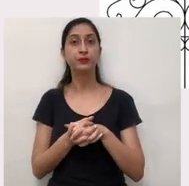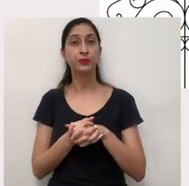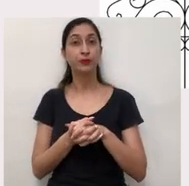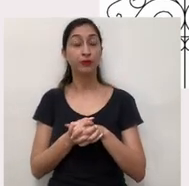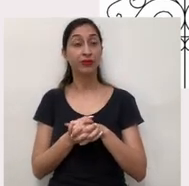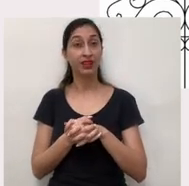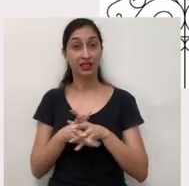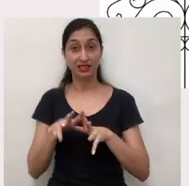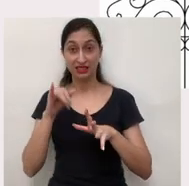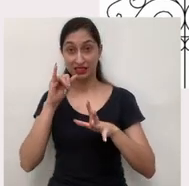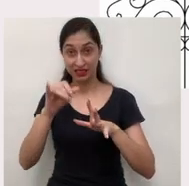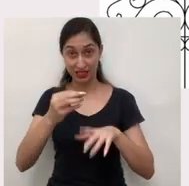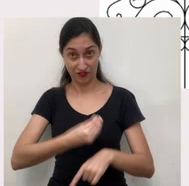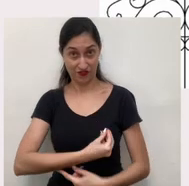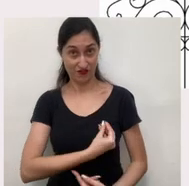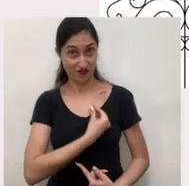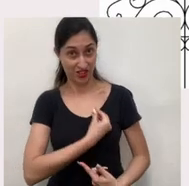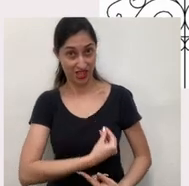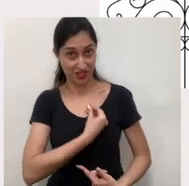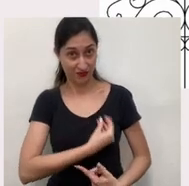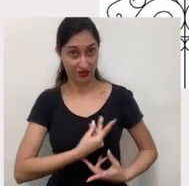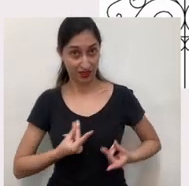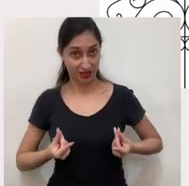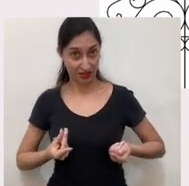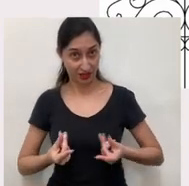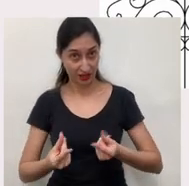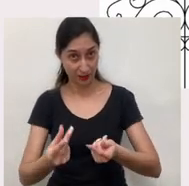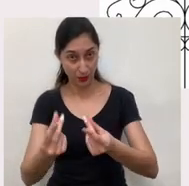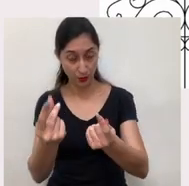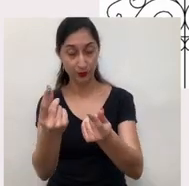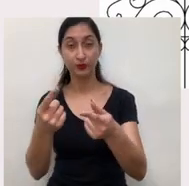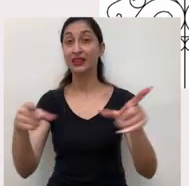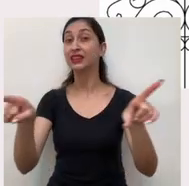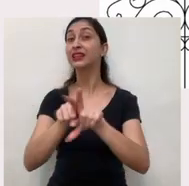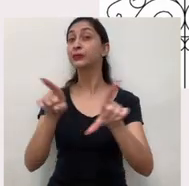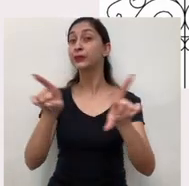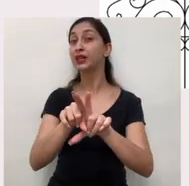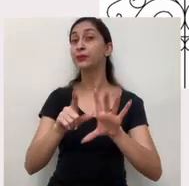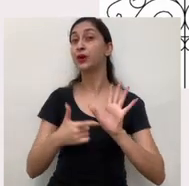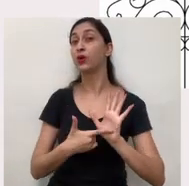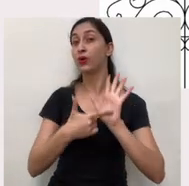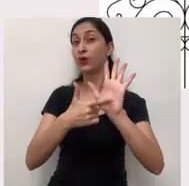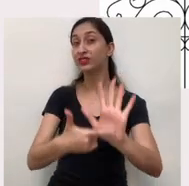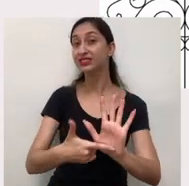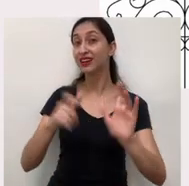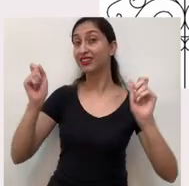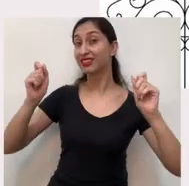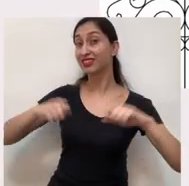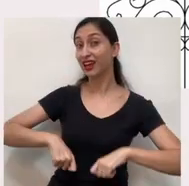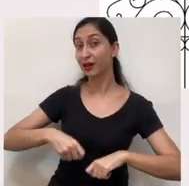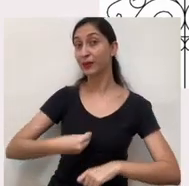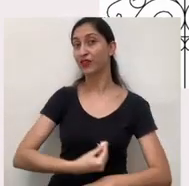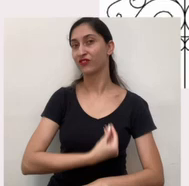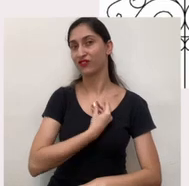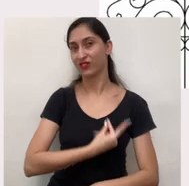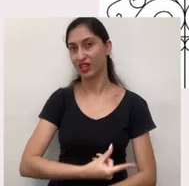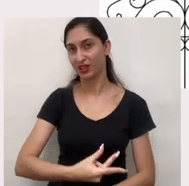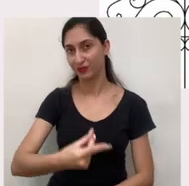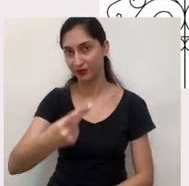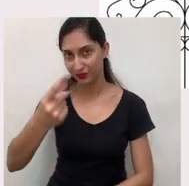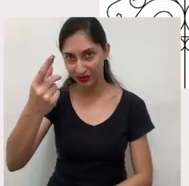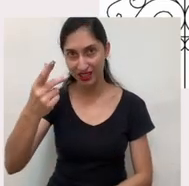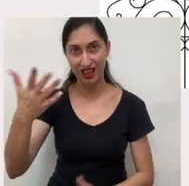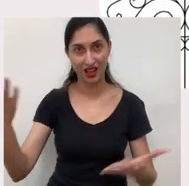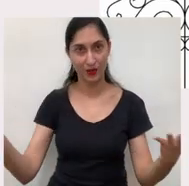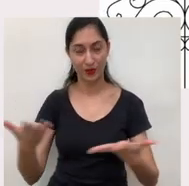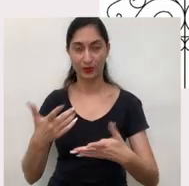que sobrevive, ou seja, do que sobrevive aos tempos lá atrás, mas também do que aponta para a possibilidade de sobrevivência da vida futura,